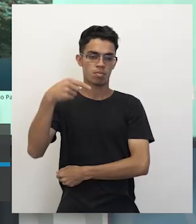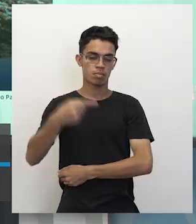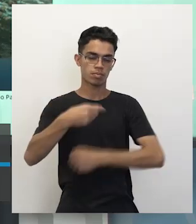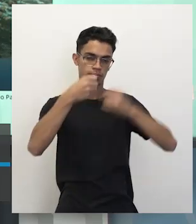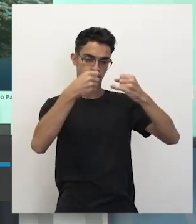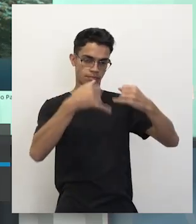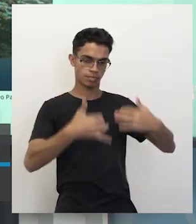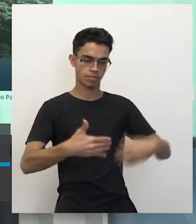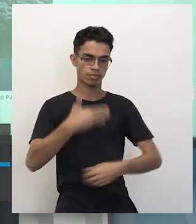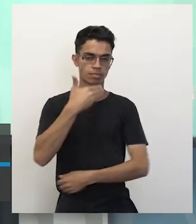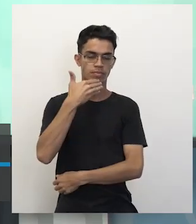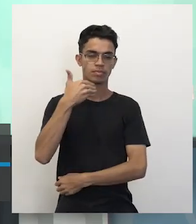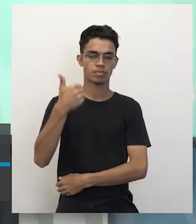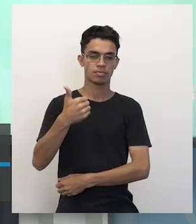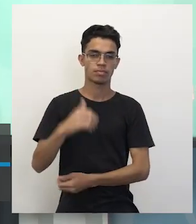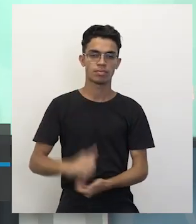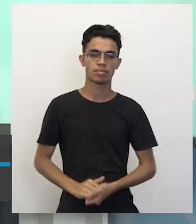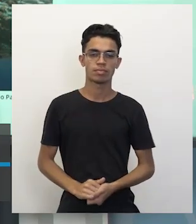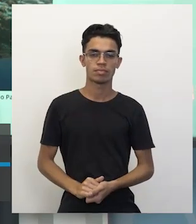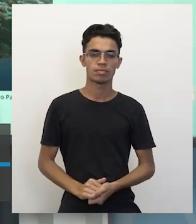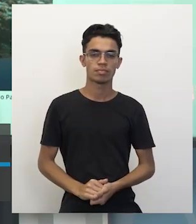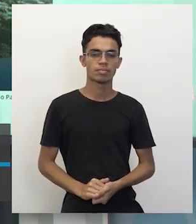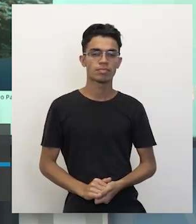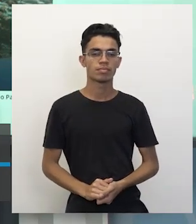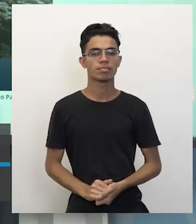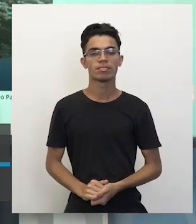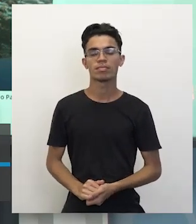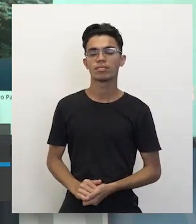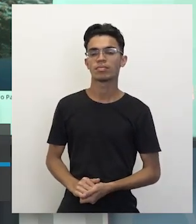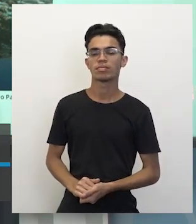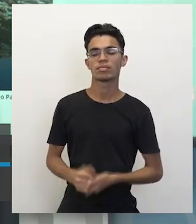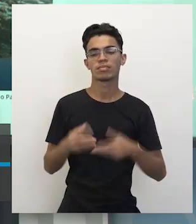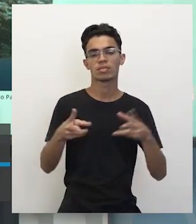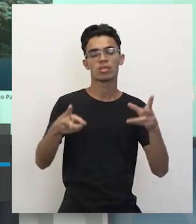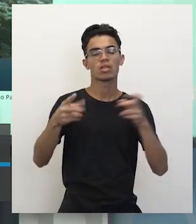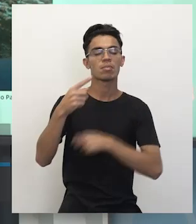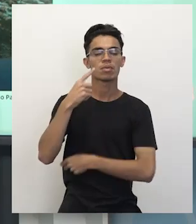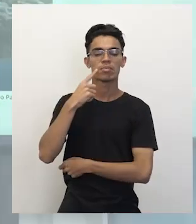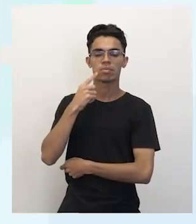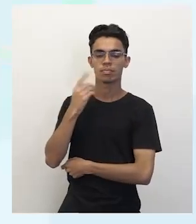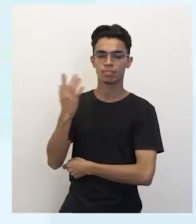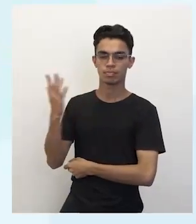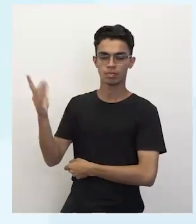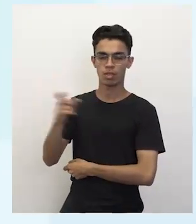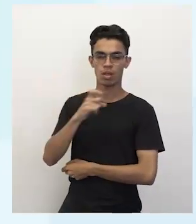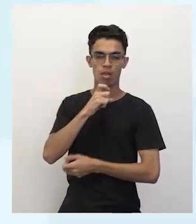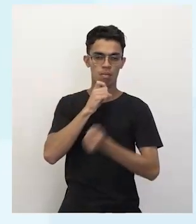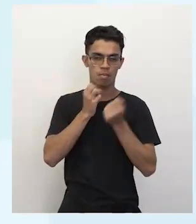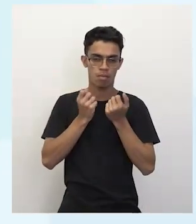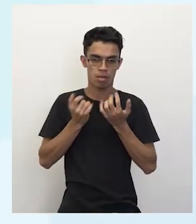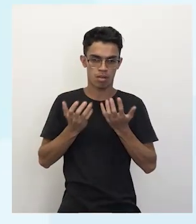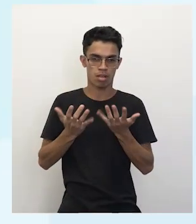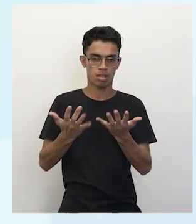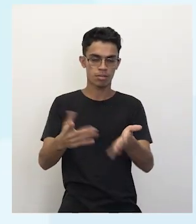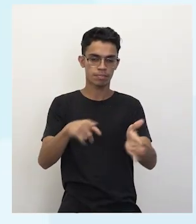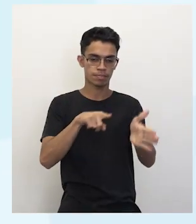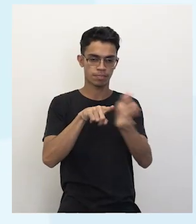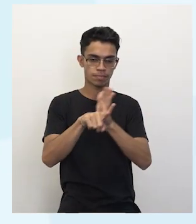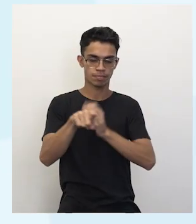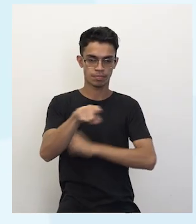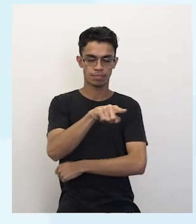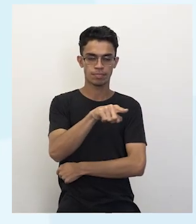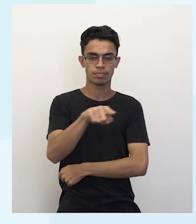Bom, pois bem, então, olha só que interessante essa vegetação aí. Agora, vem aquela perguntinha básica. E aí,